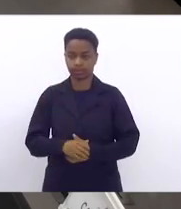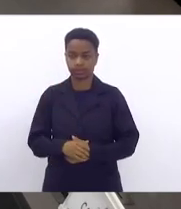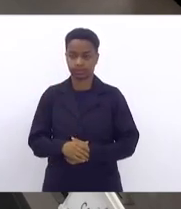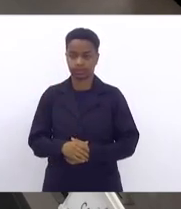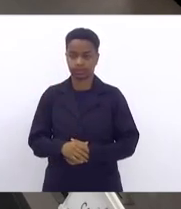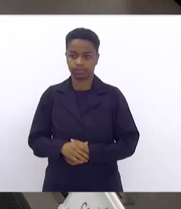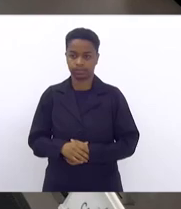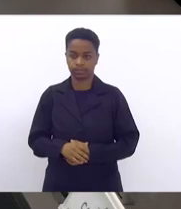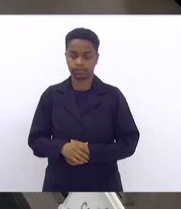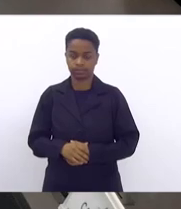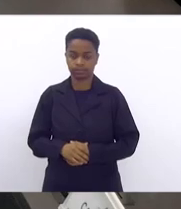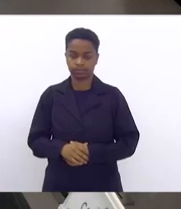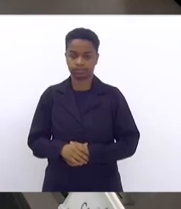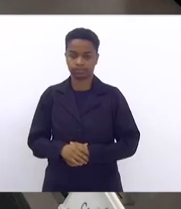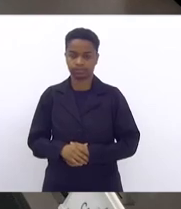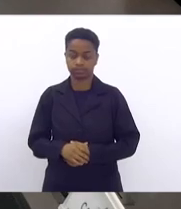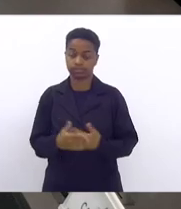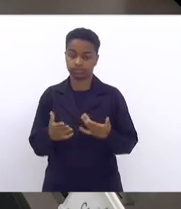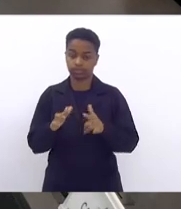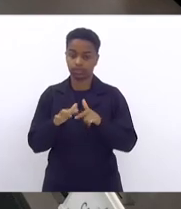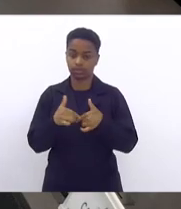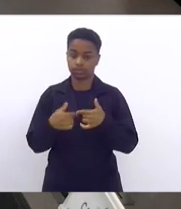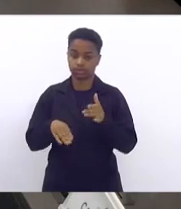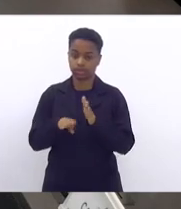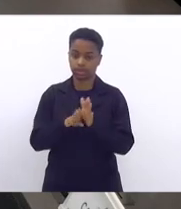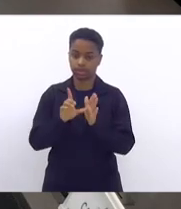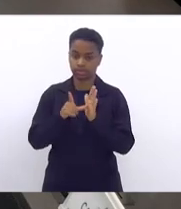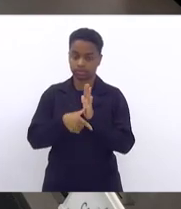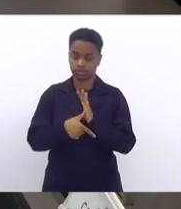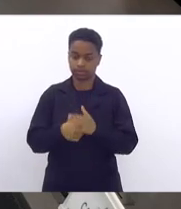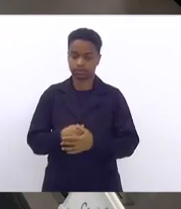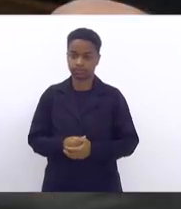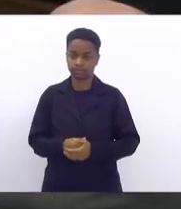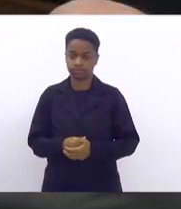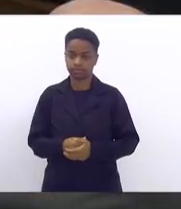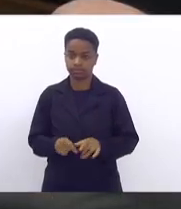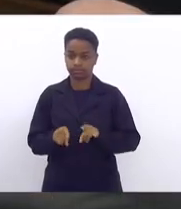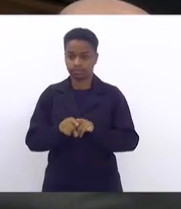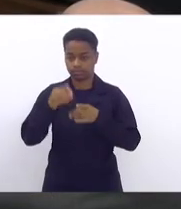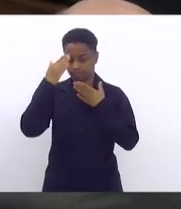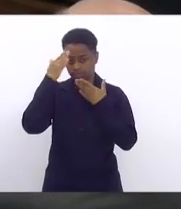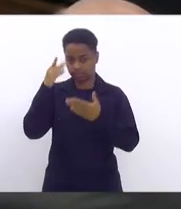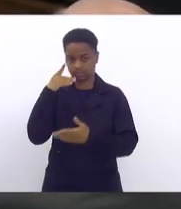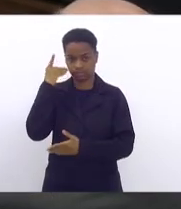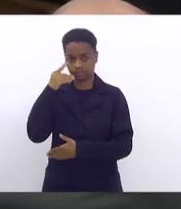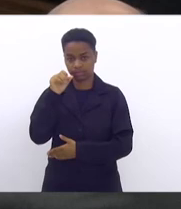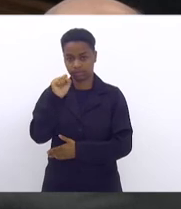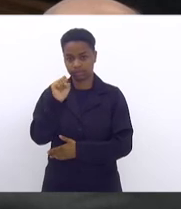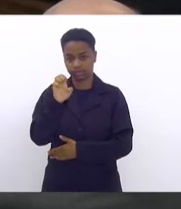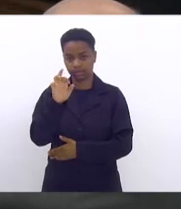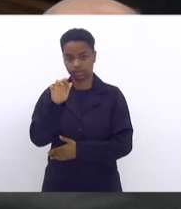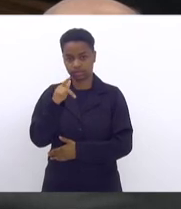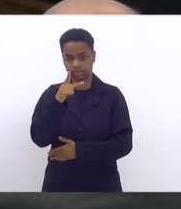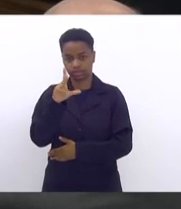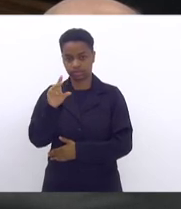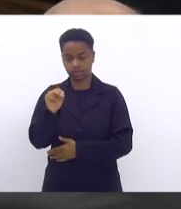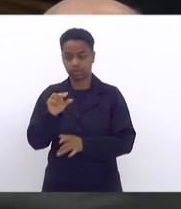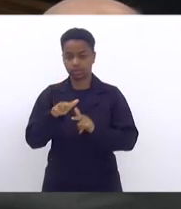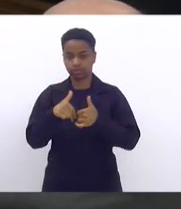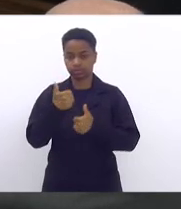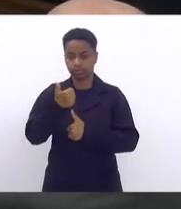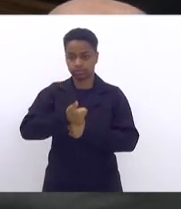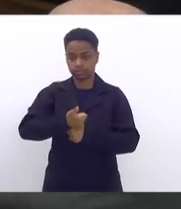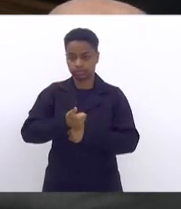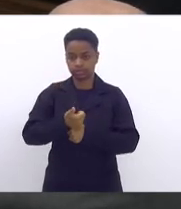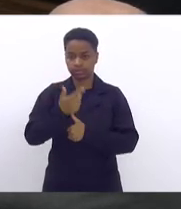pela qual não cheguei no horário. Agradecer ao deputado vice-presidente doutor Serginho pela condução. Parece que teve